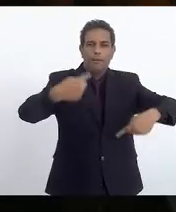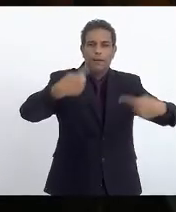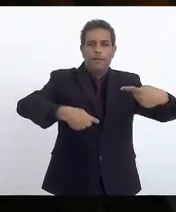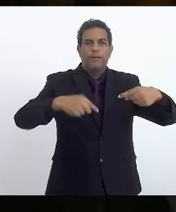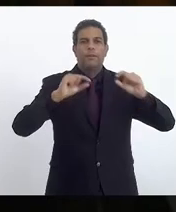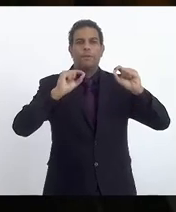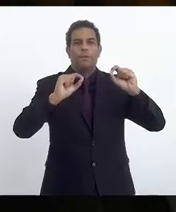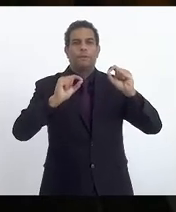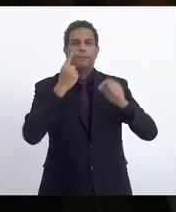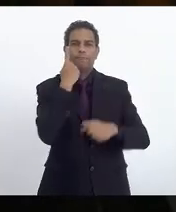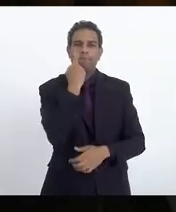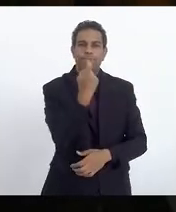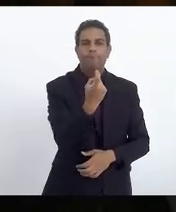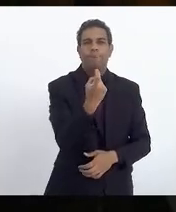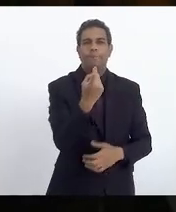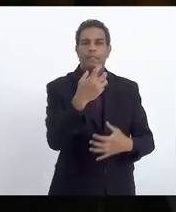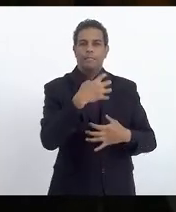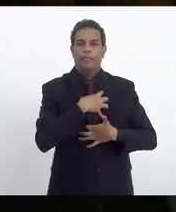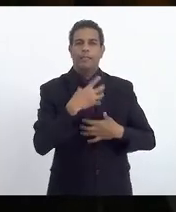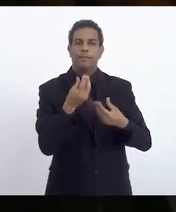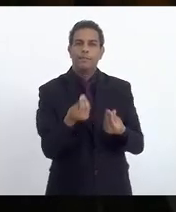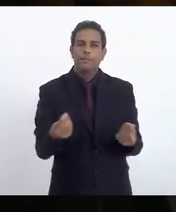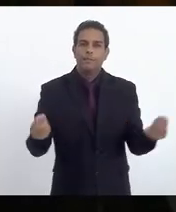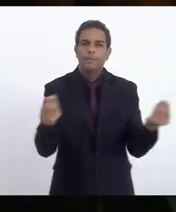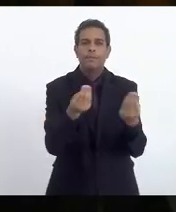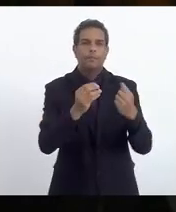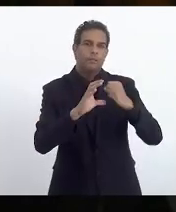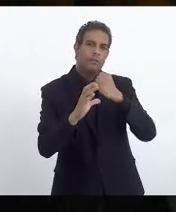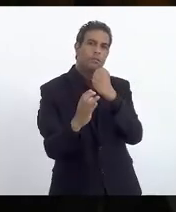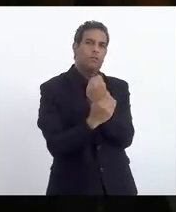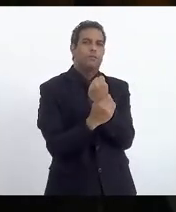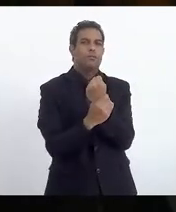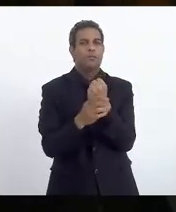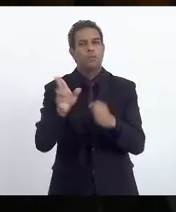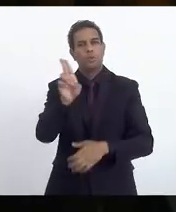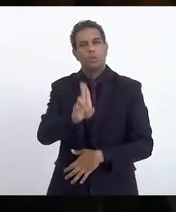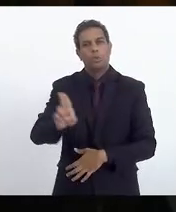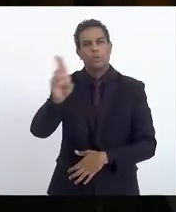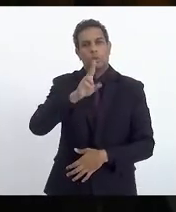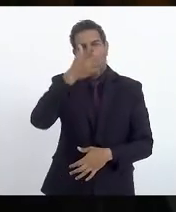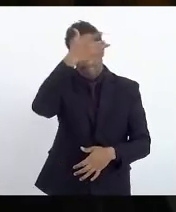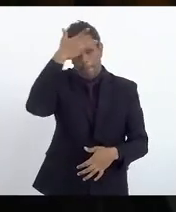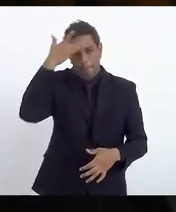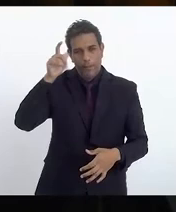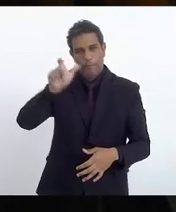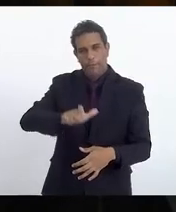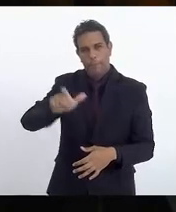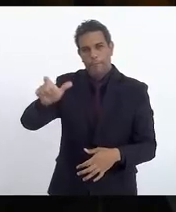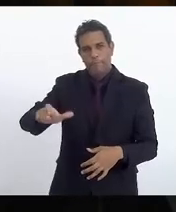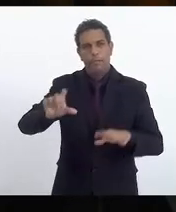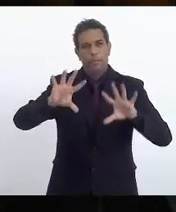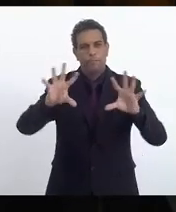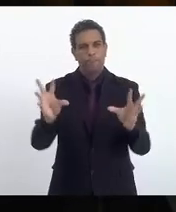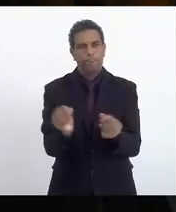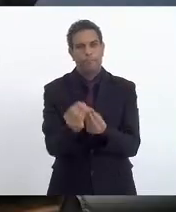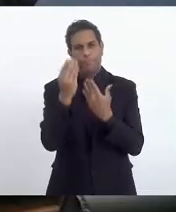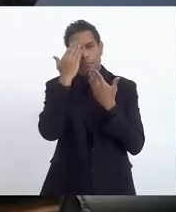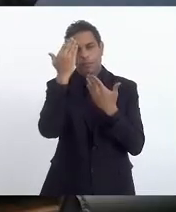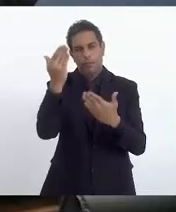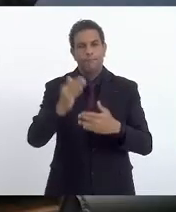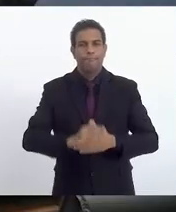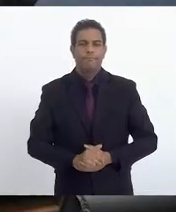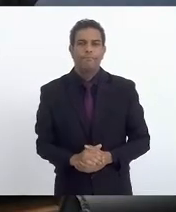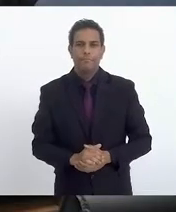será o interesse o conforto acessibilidade EA segurança do usuário e da usuária de serviço era que eu queria dizer muito